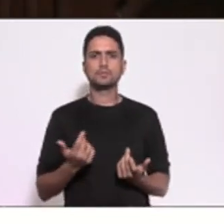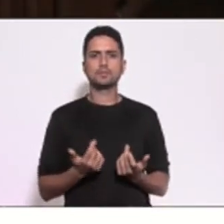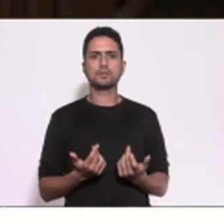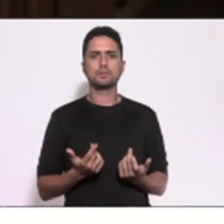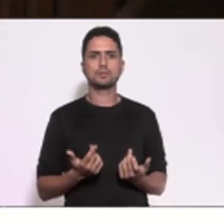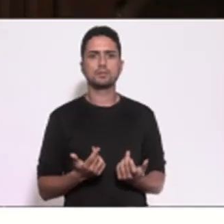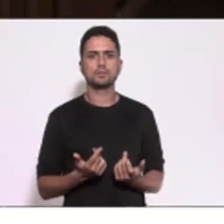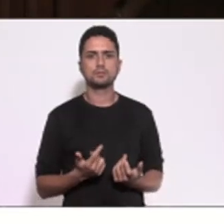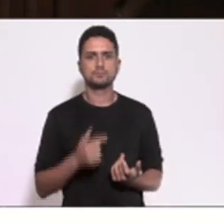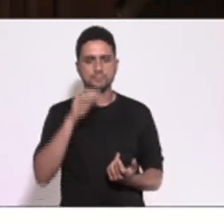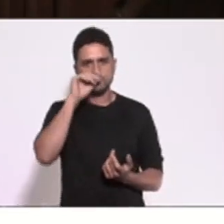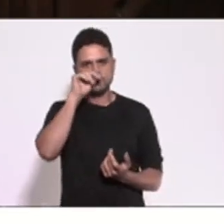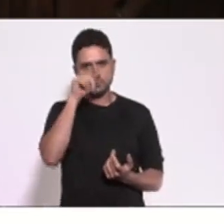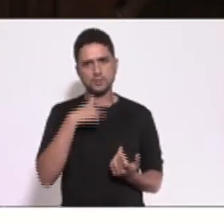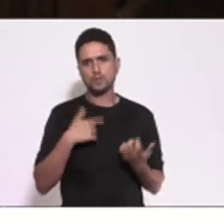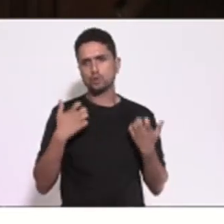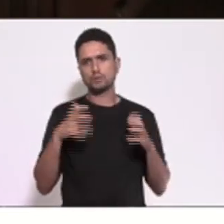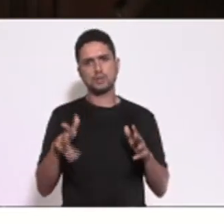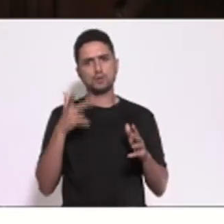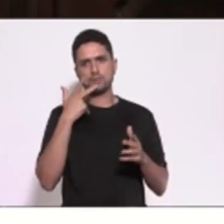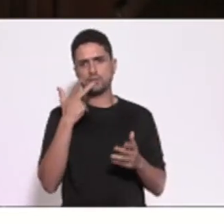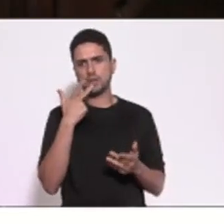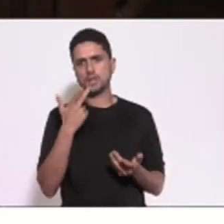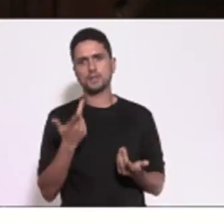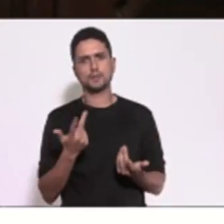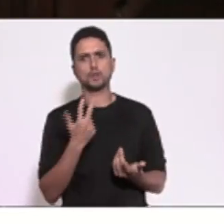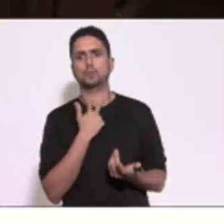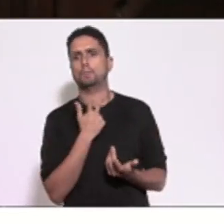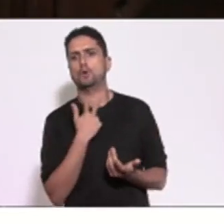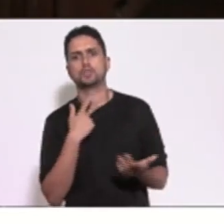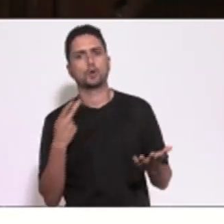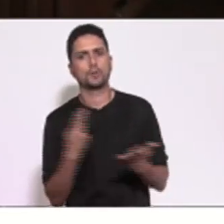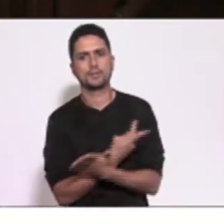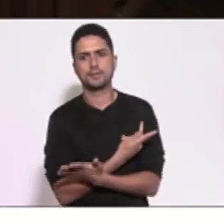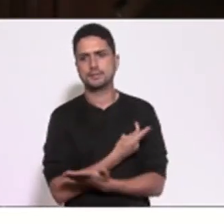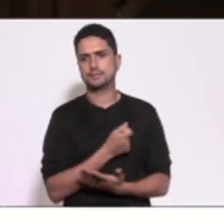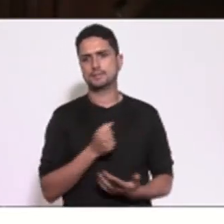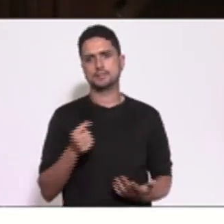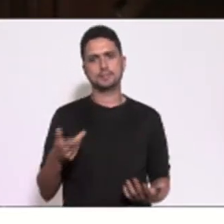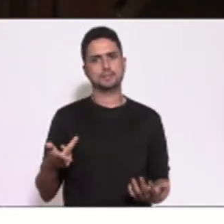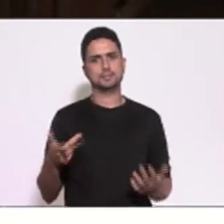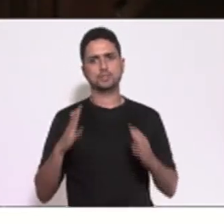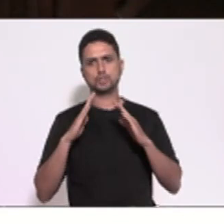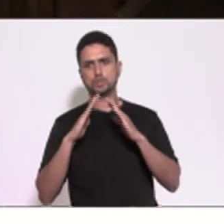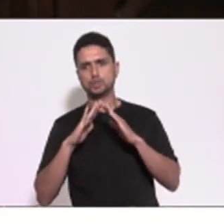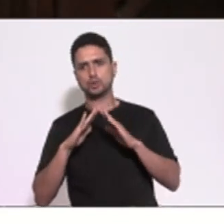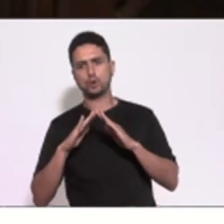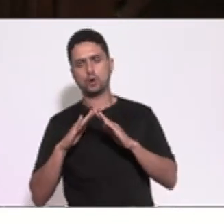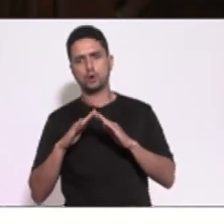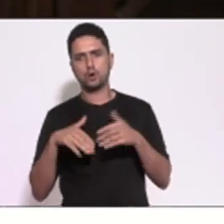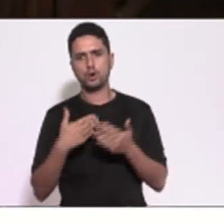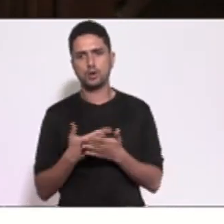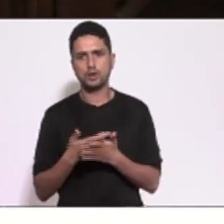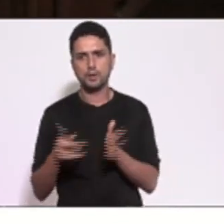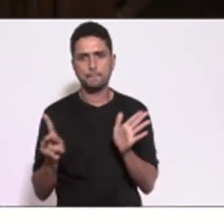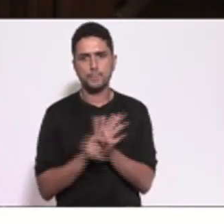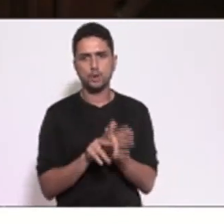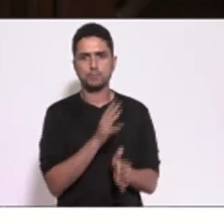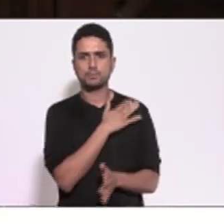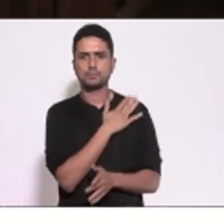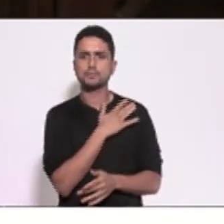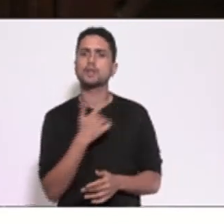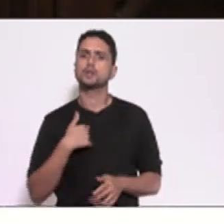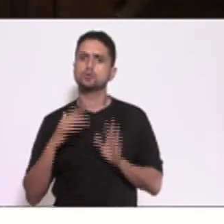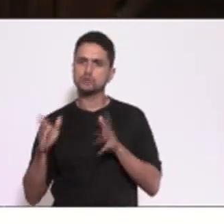colégios militares, que datam de muito tempo. Eu, inclusive, como vereador em Niterói, deputada Renata Souza, entrei na luta para